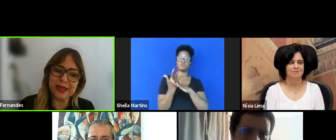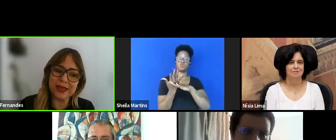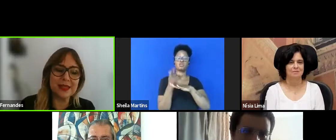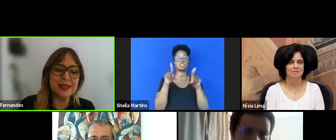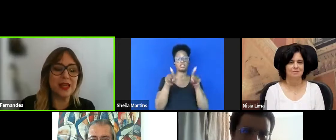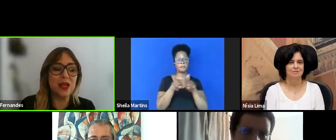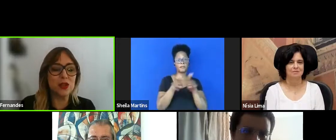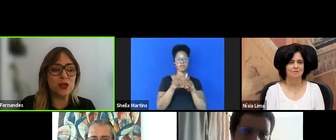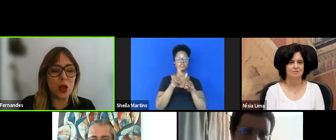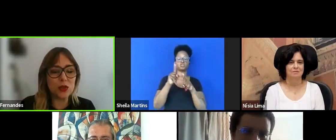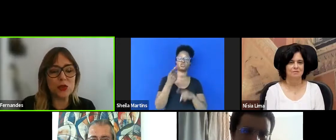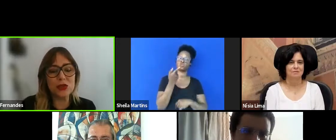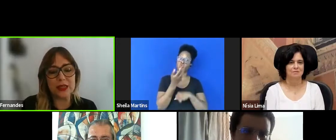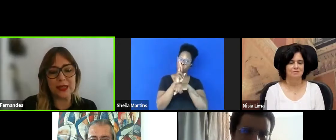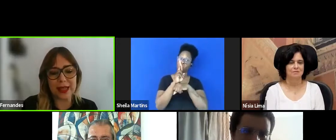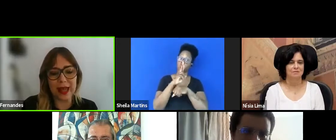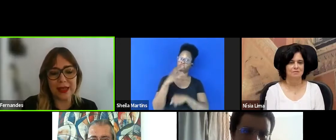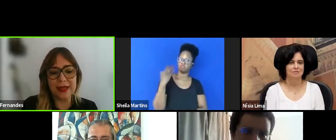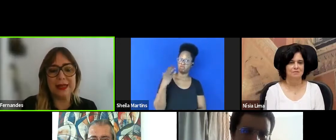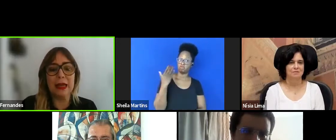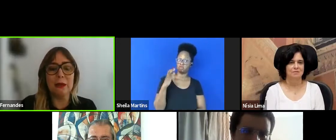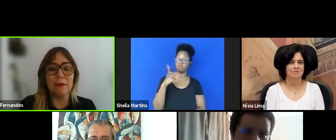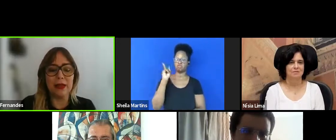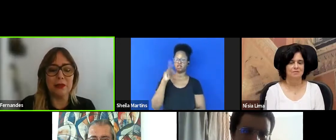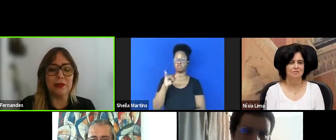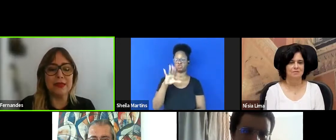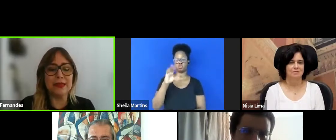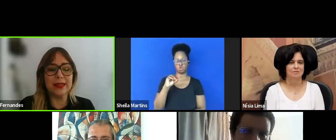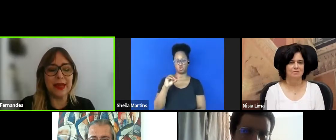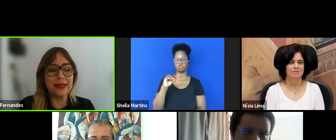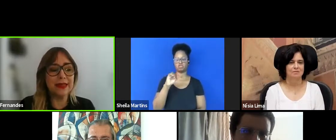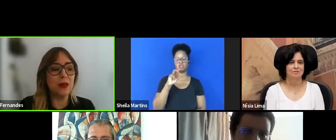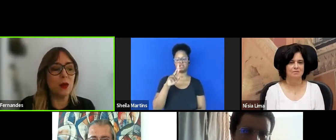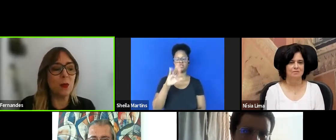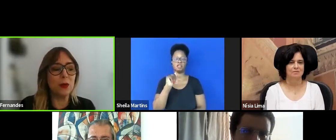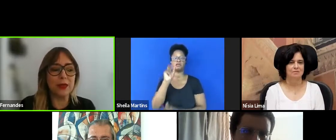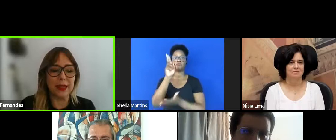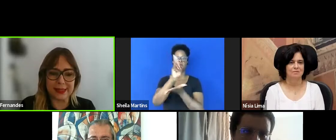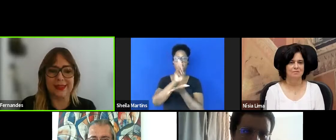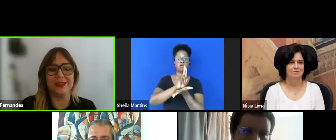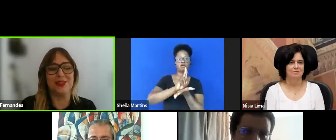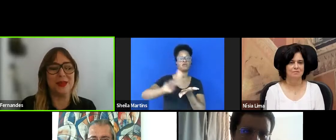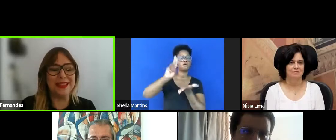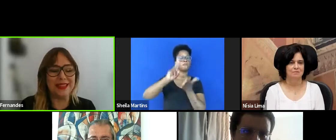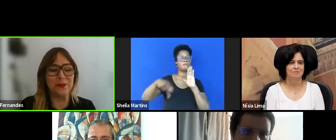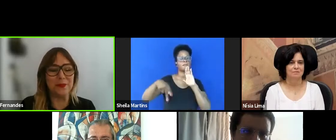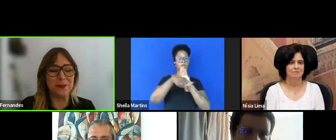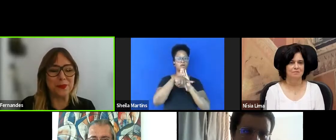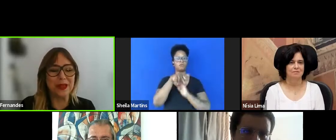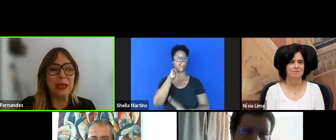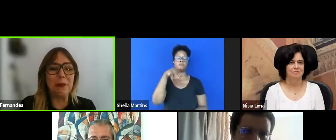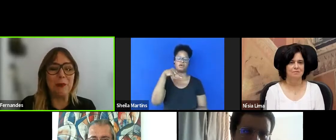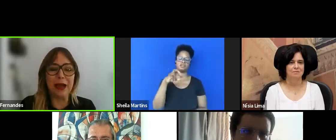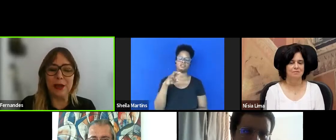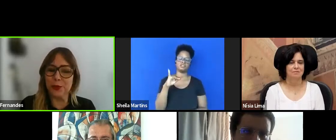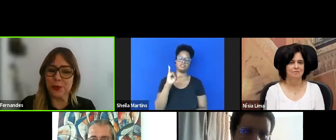em ciências sociosanitárias pela Universidade Complutense, de Madrid.